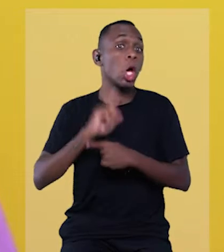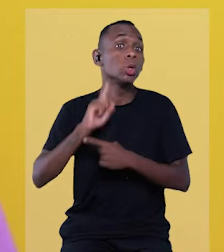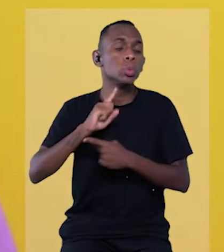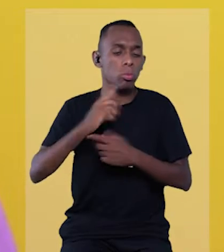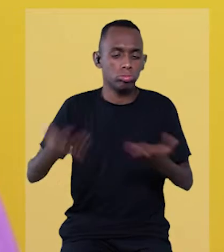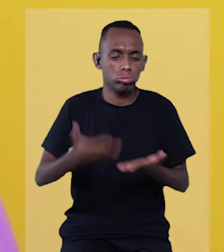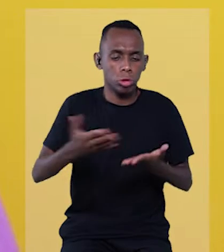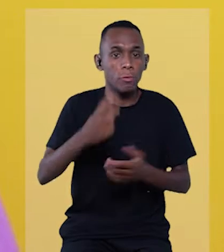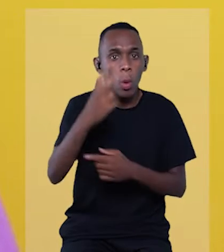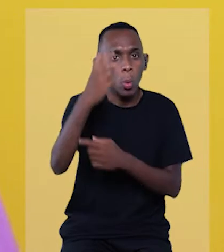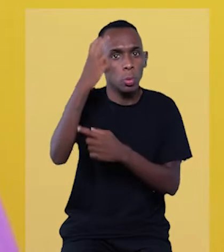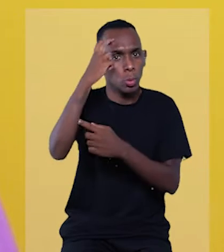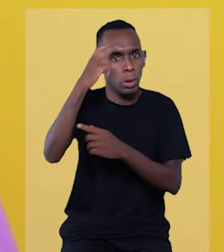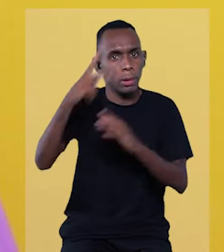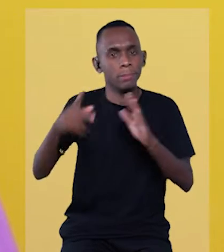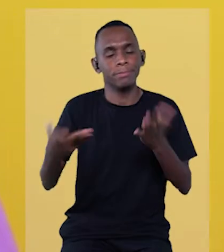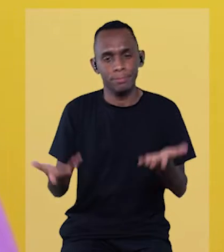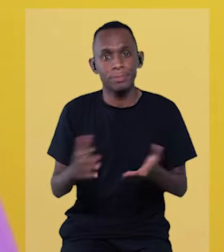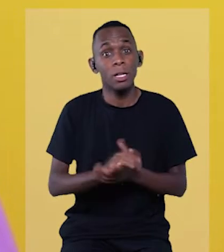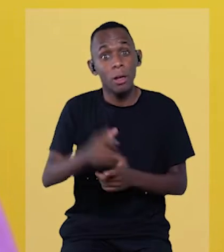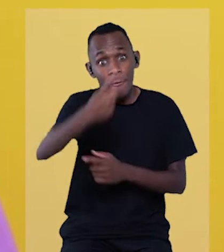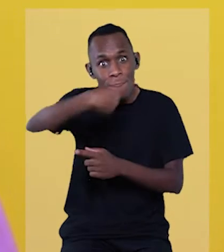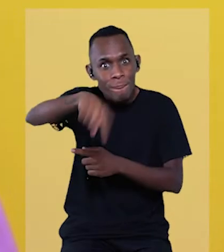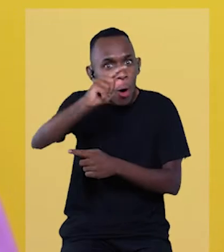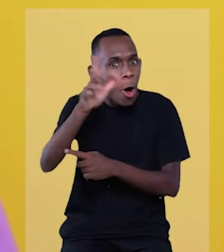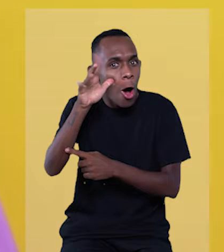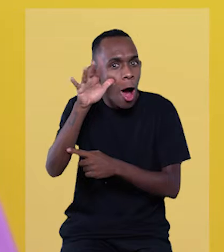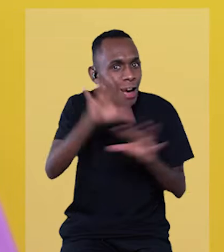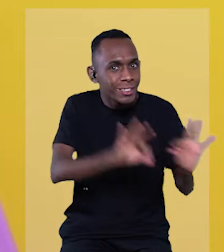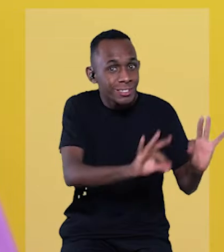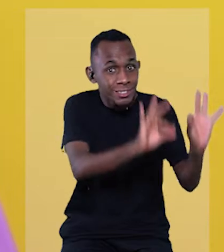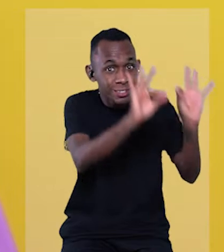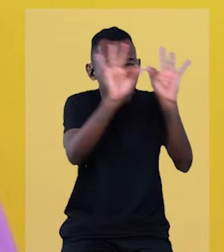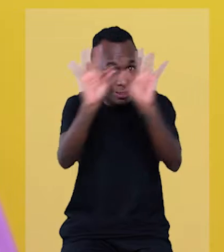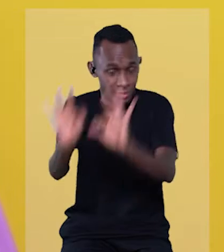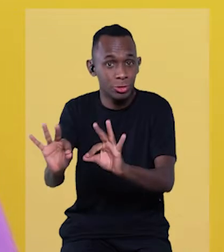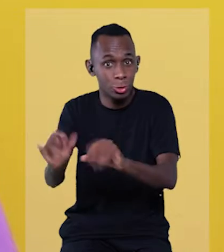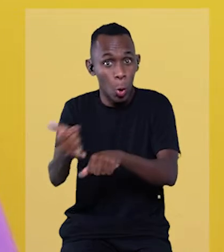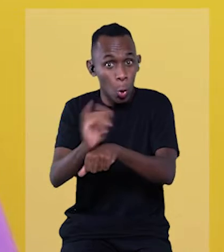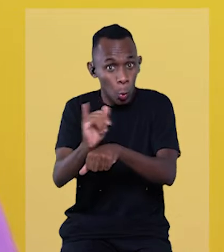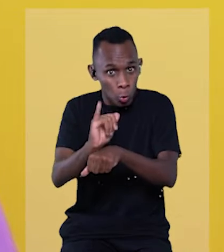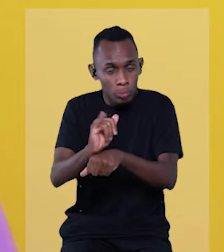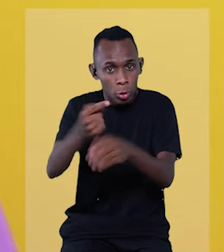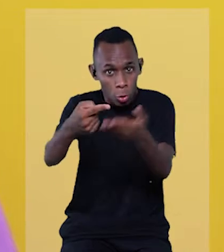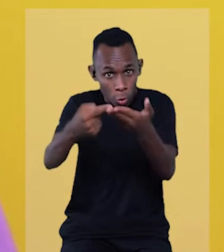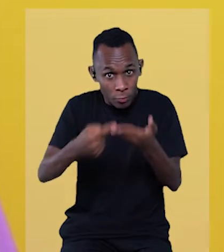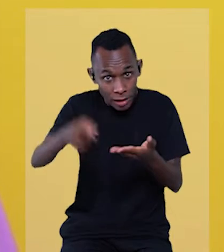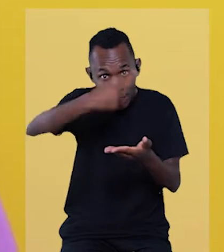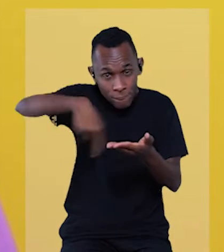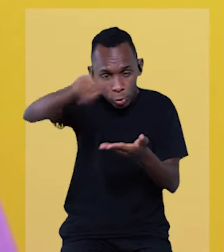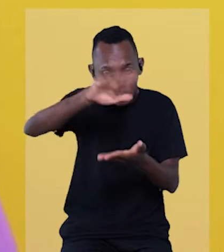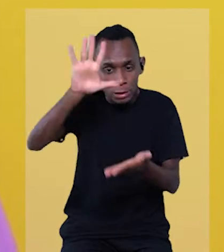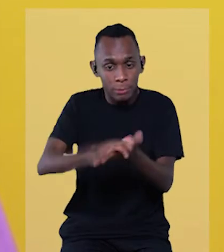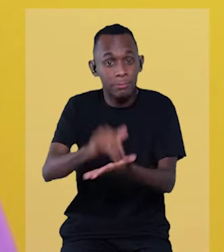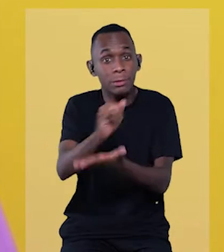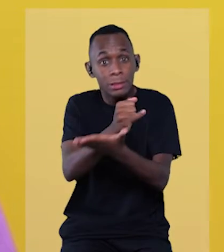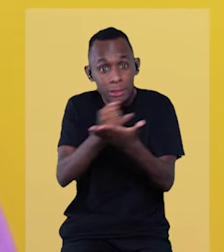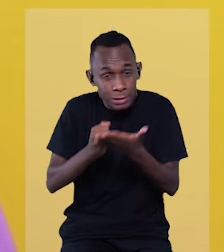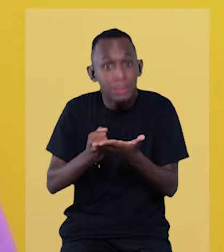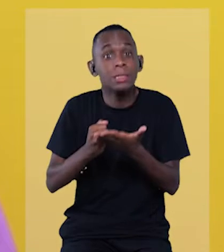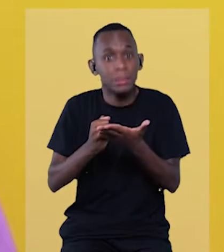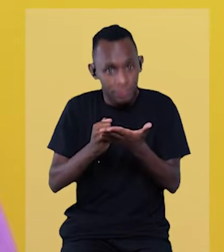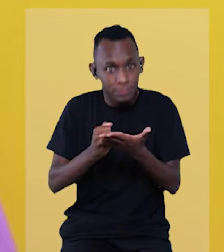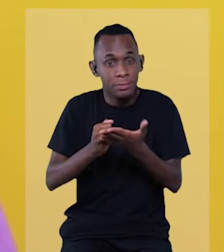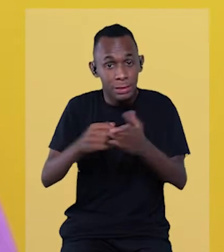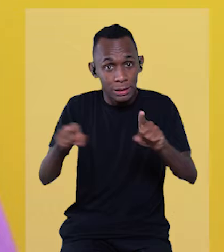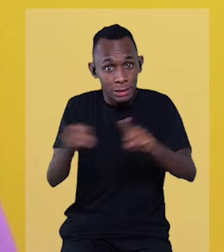de Minas Gerais. E para você que está aí assistindo no nosso canal no YouTube, eu quero te convidar para se inscrever e ativar o